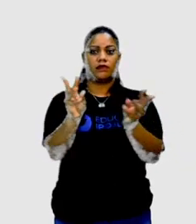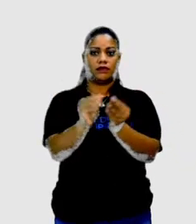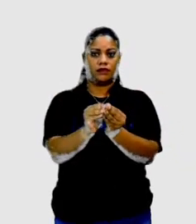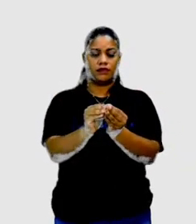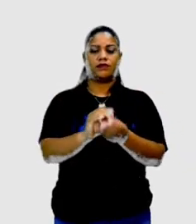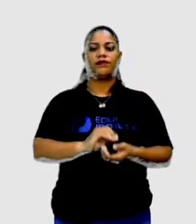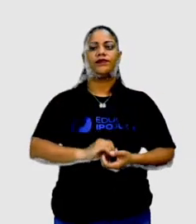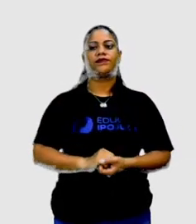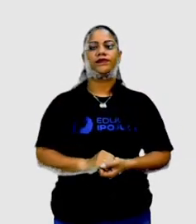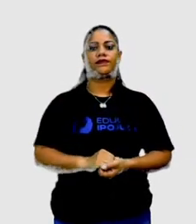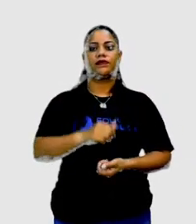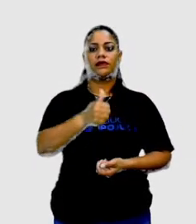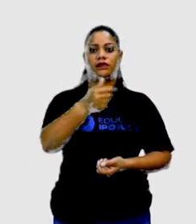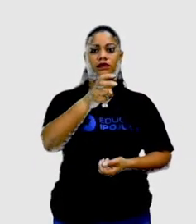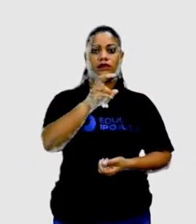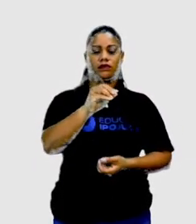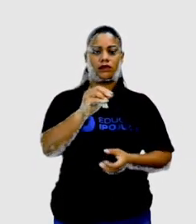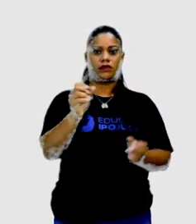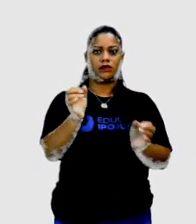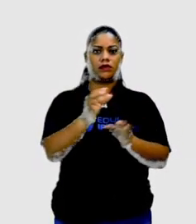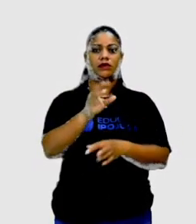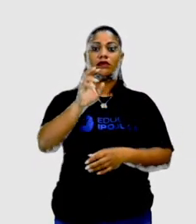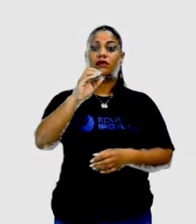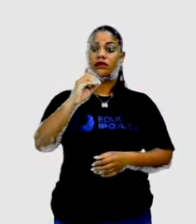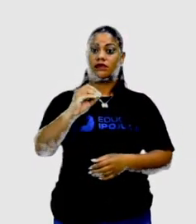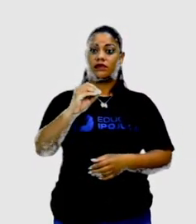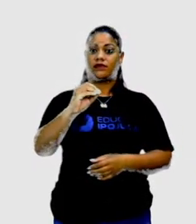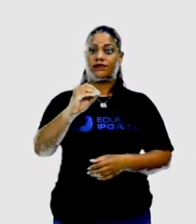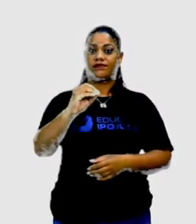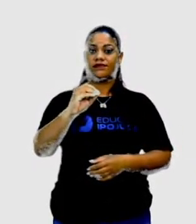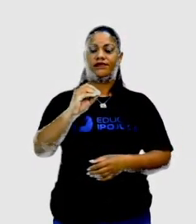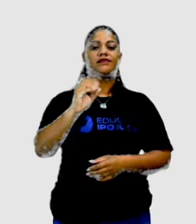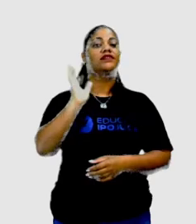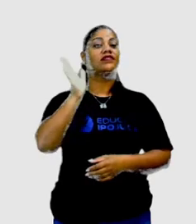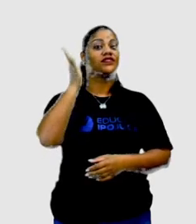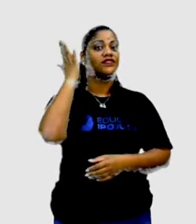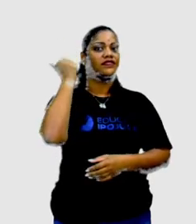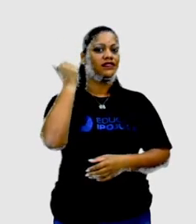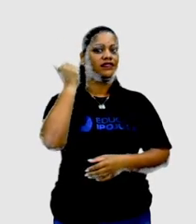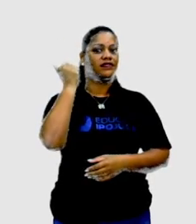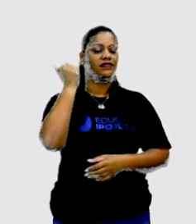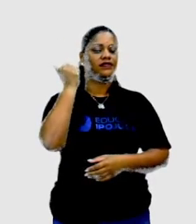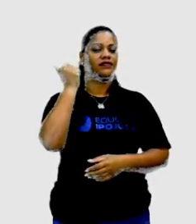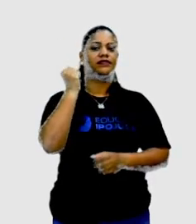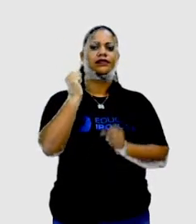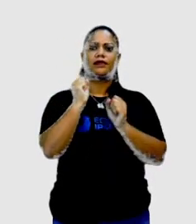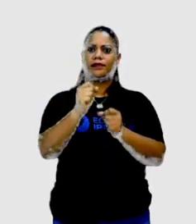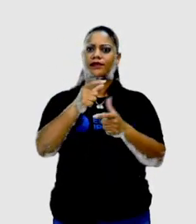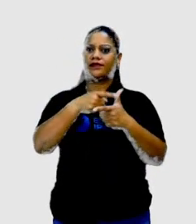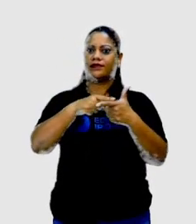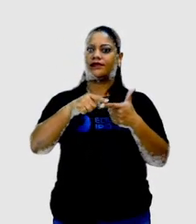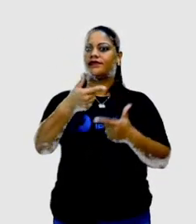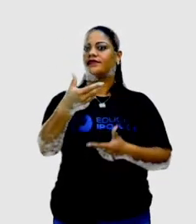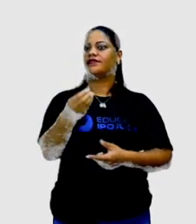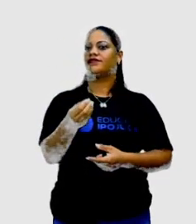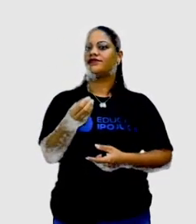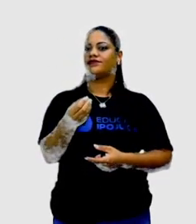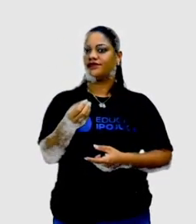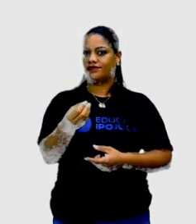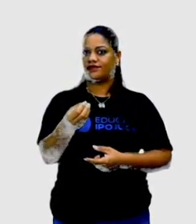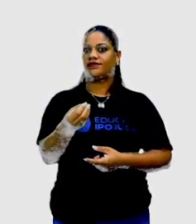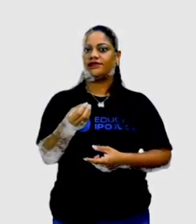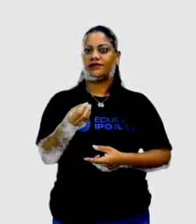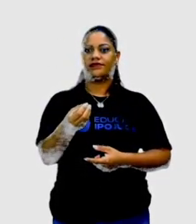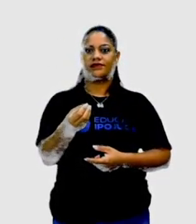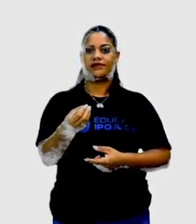se 150 termina em zero, a gente já tem certeza que a gente pode dividir por 10.